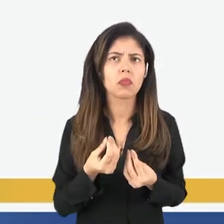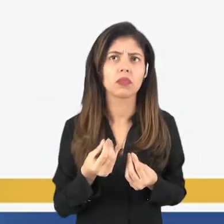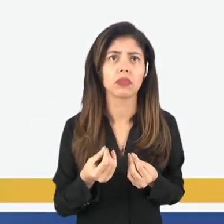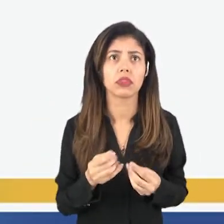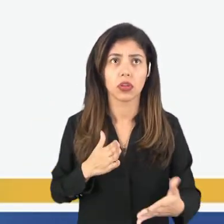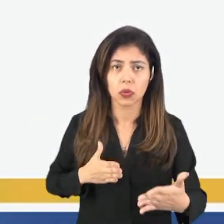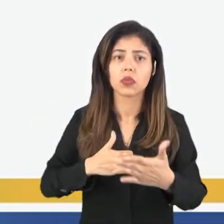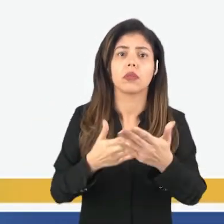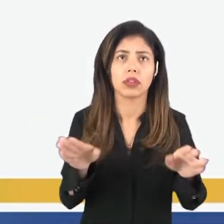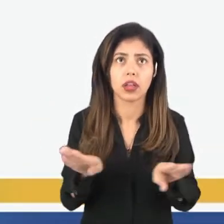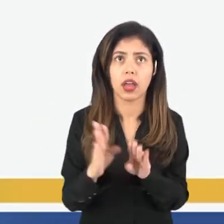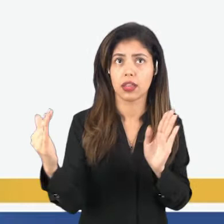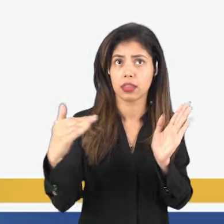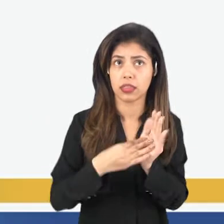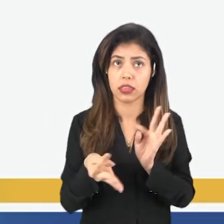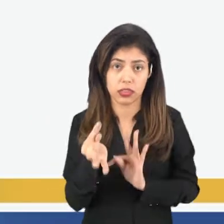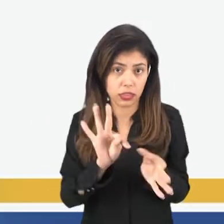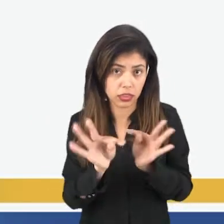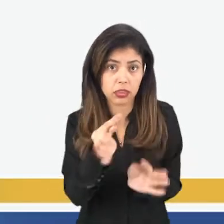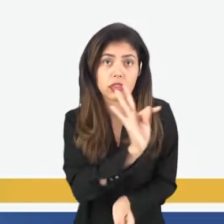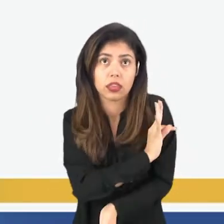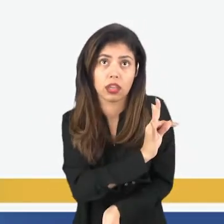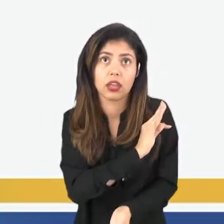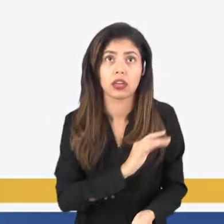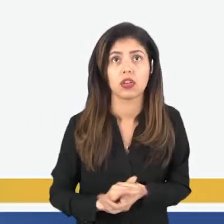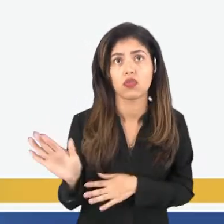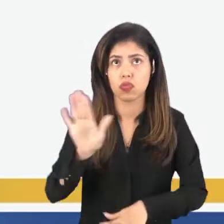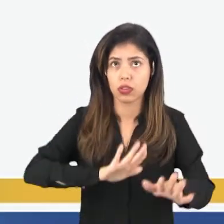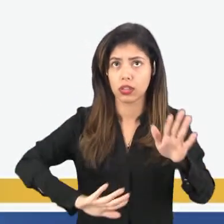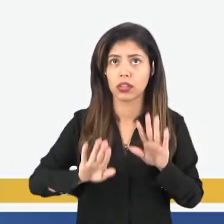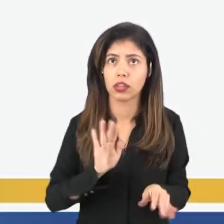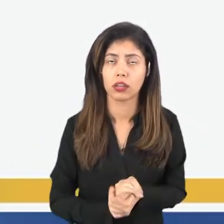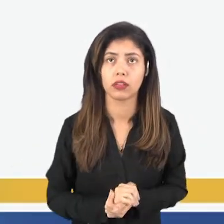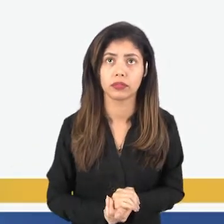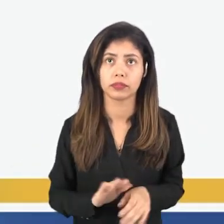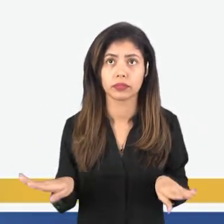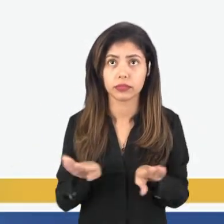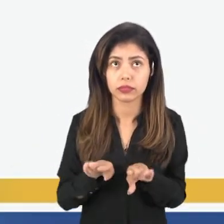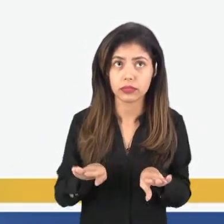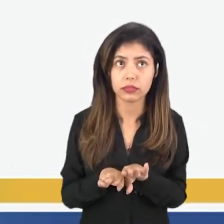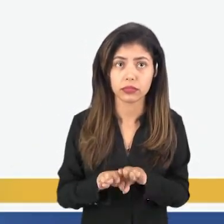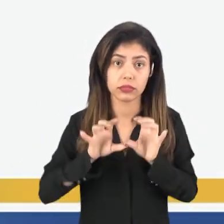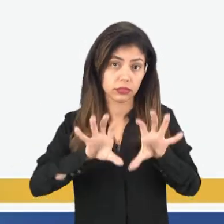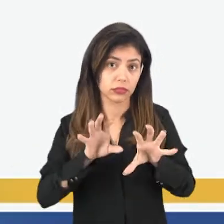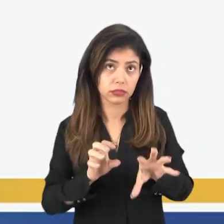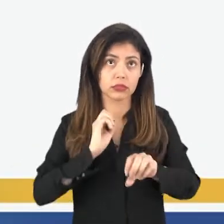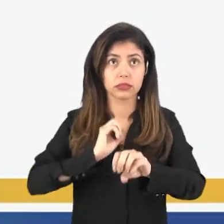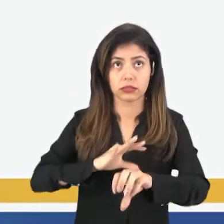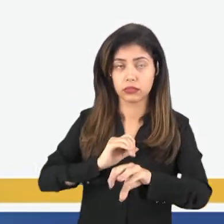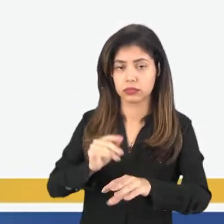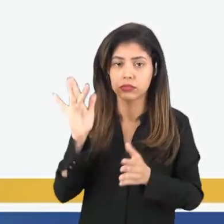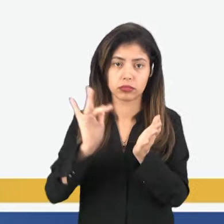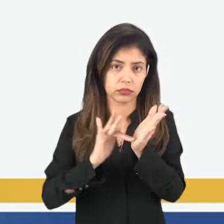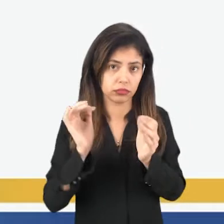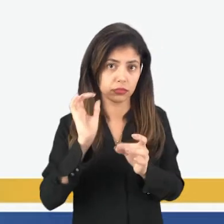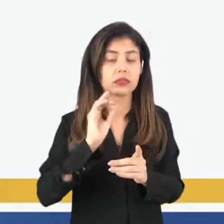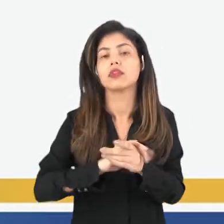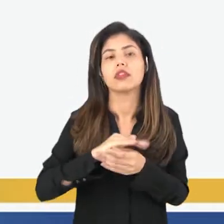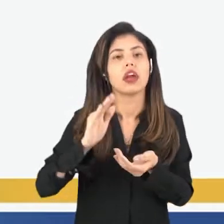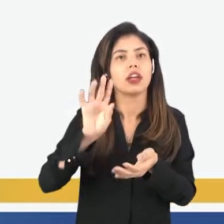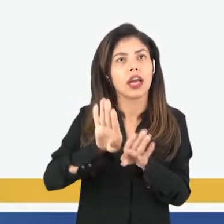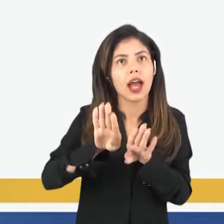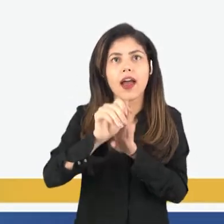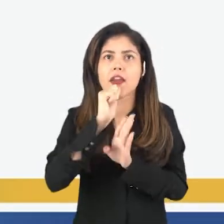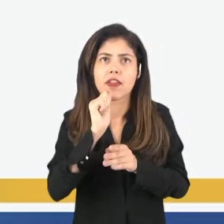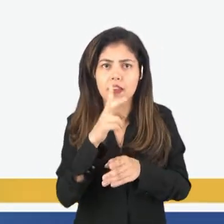e combatê-las. Há técnicas e cuidados que colaboram para mudar esse cenário, sendo a educação digital uma ferramenta para